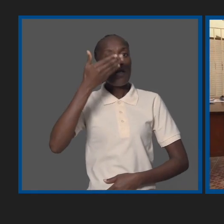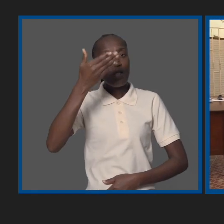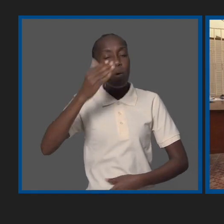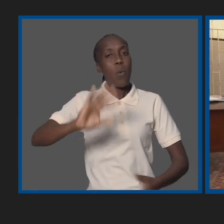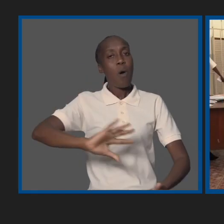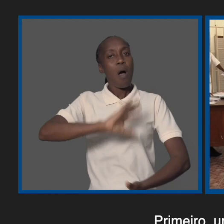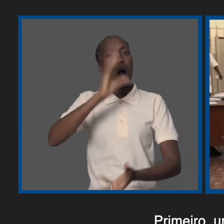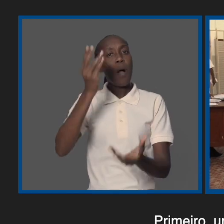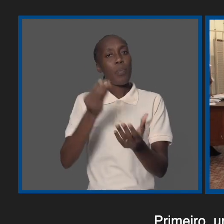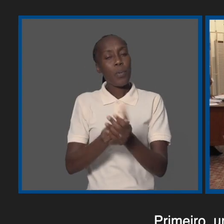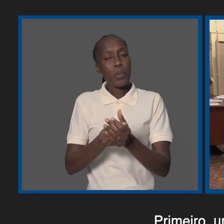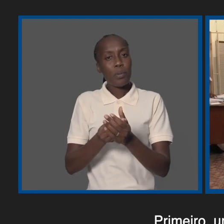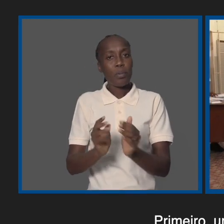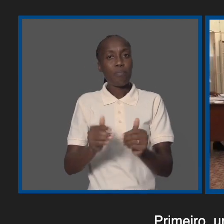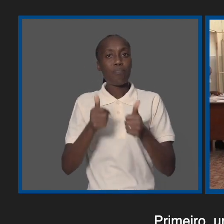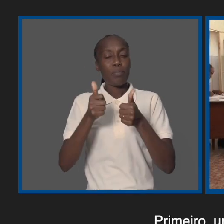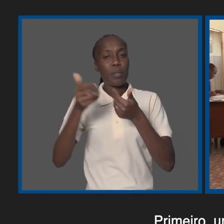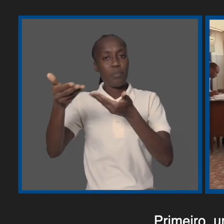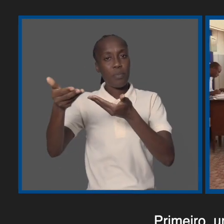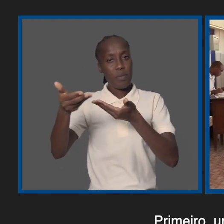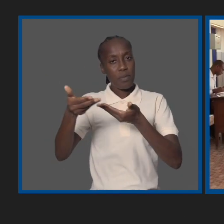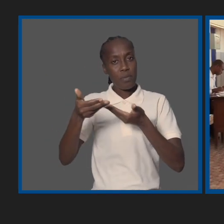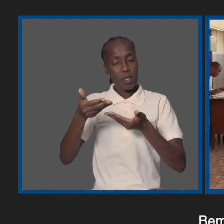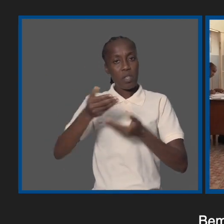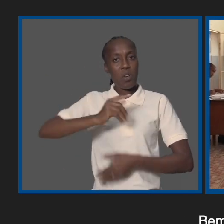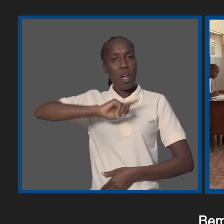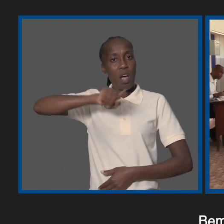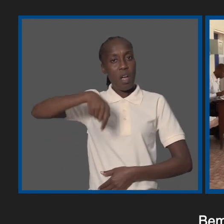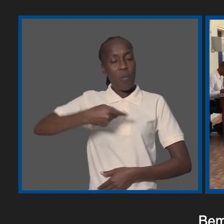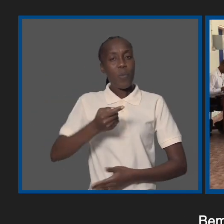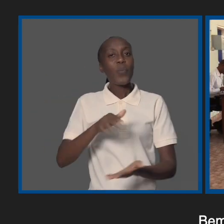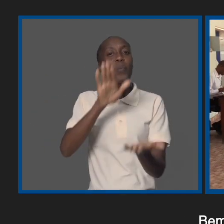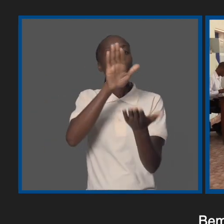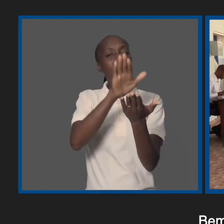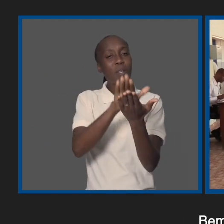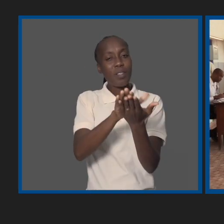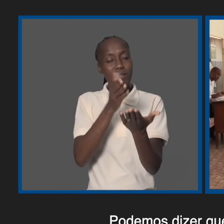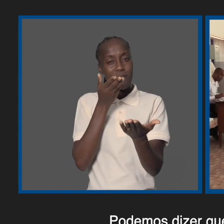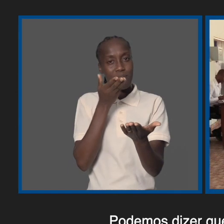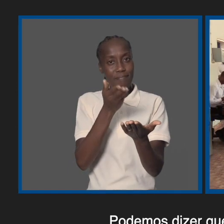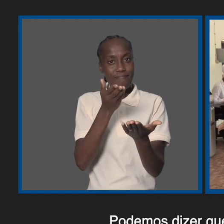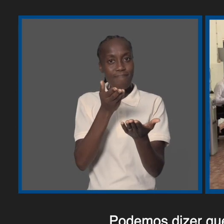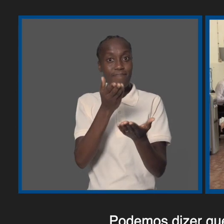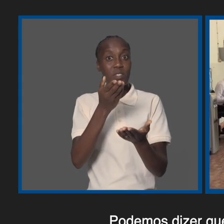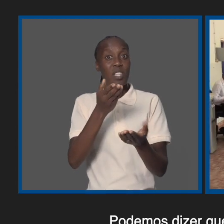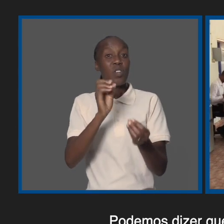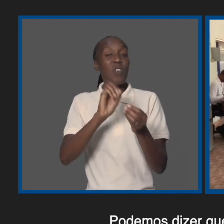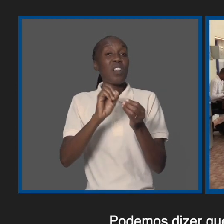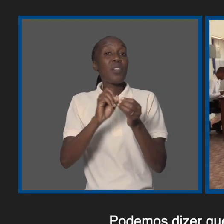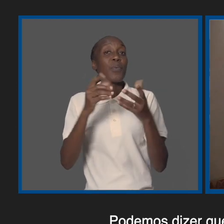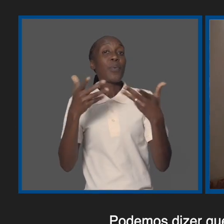aqui? Primeiro, saudação a todos. Muito bem-vindo à nossa casa. Exato. Bom, aqui é